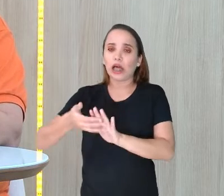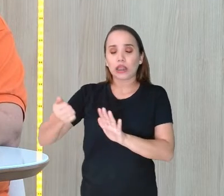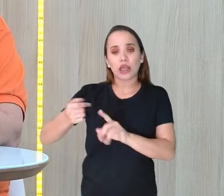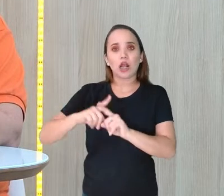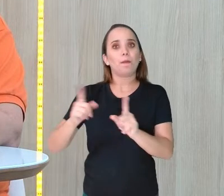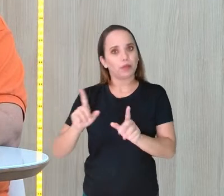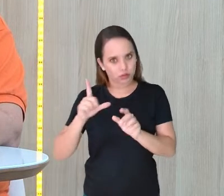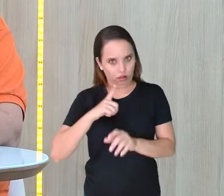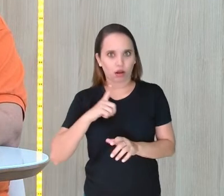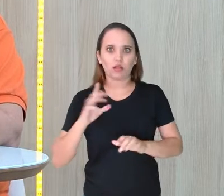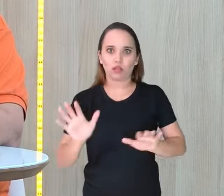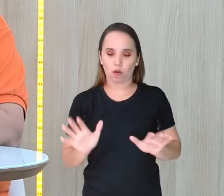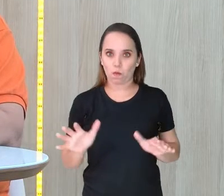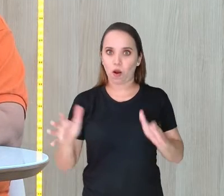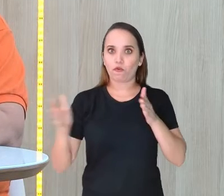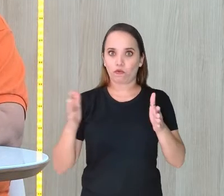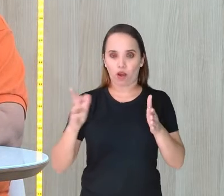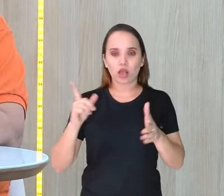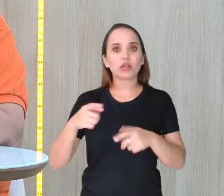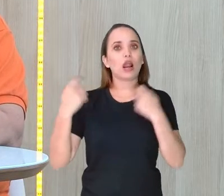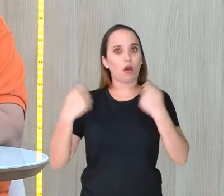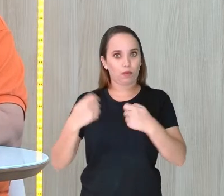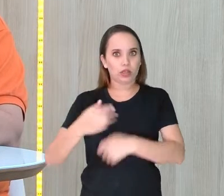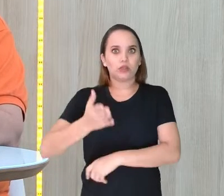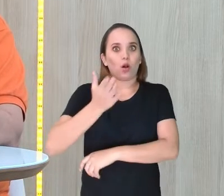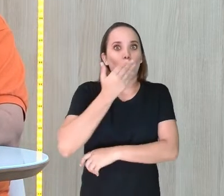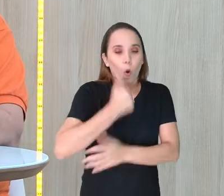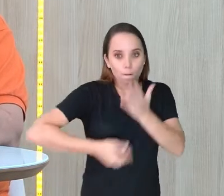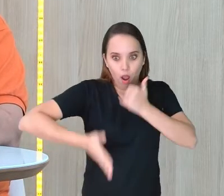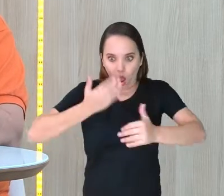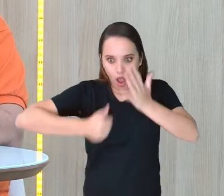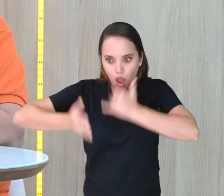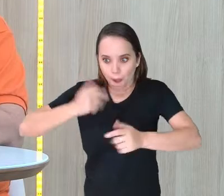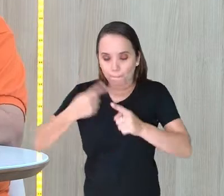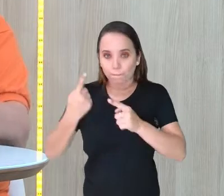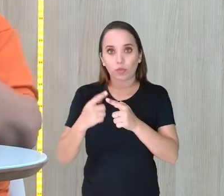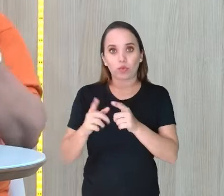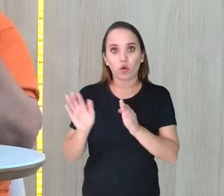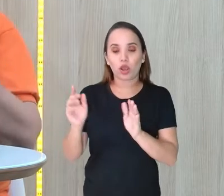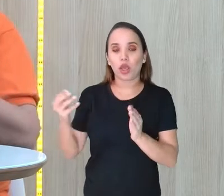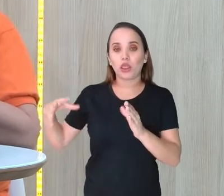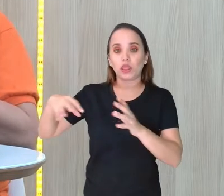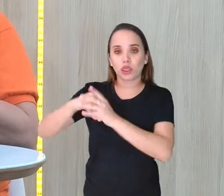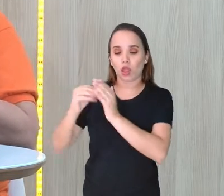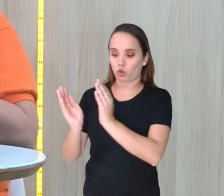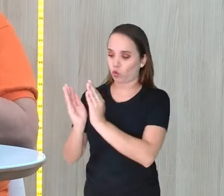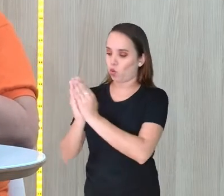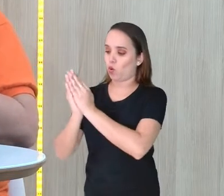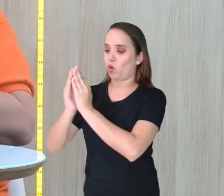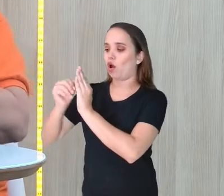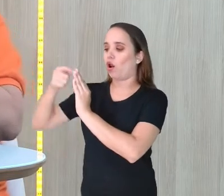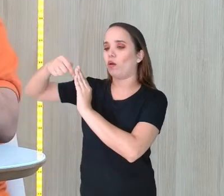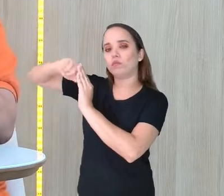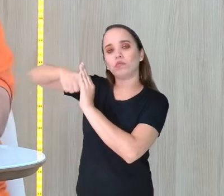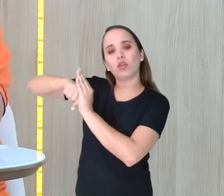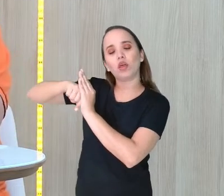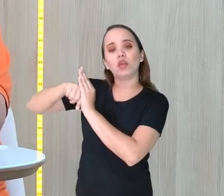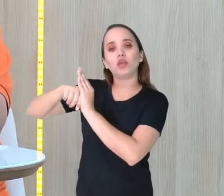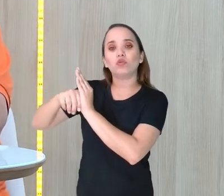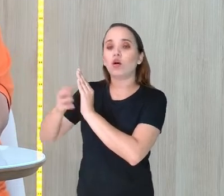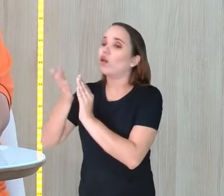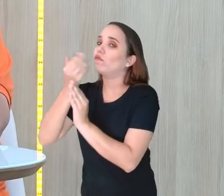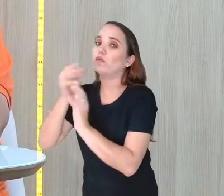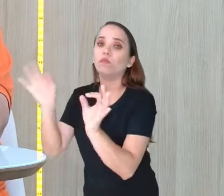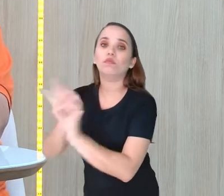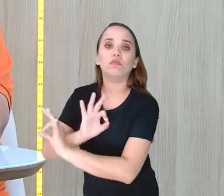comer bastante, porque ela vai passar um tempo sem se alimentar, que é quando ela está no casulo, né? Mas, e também a